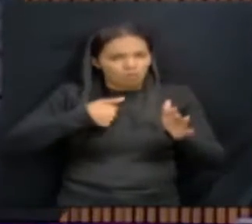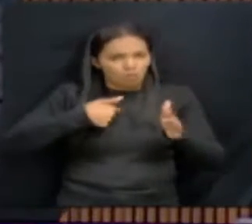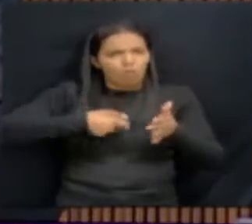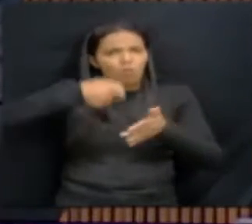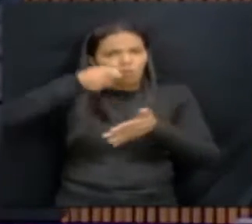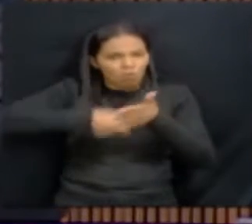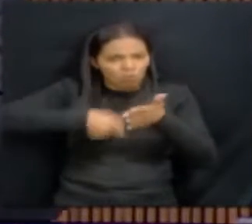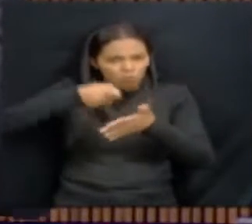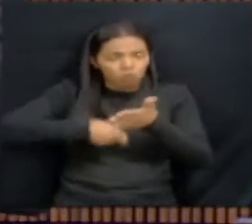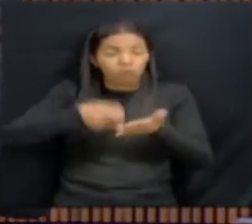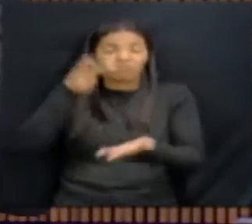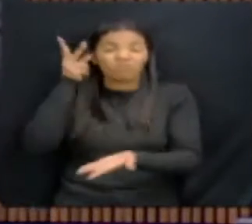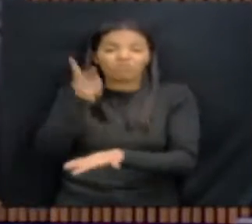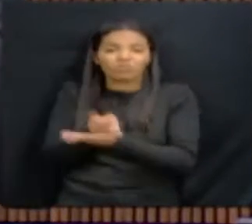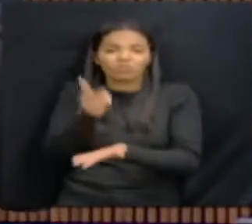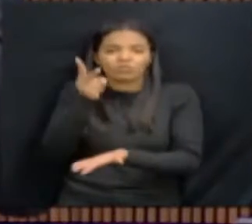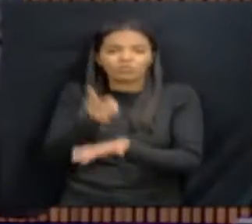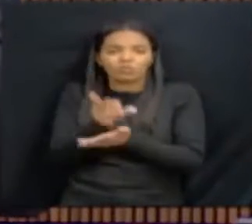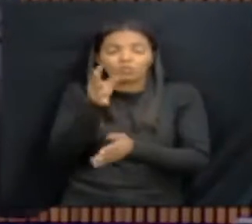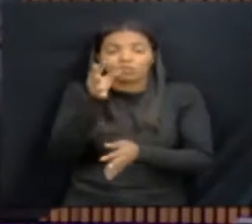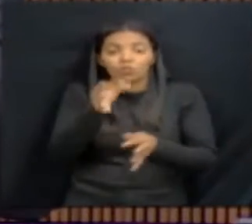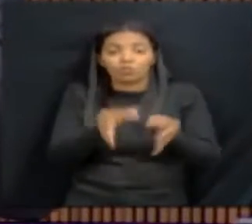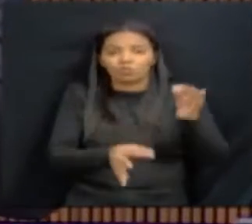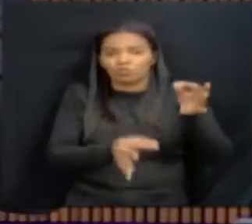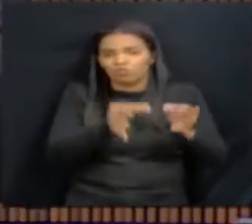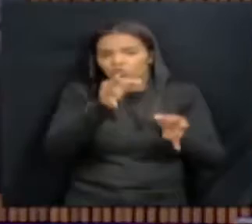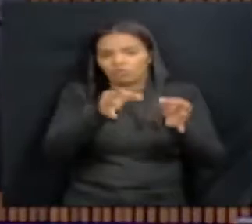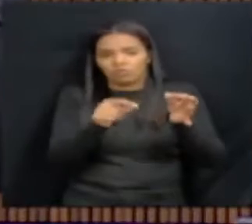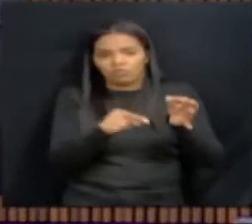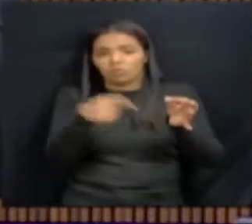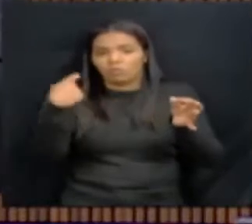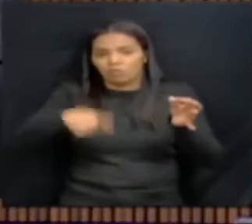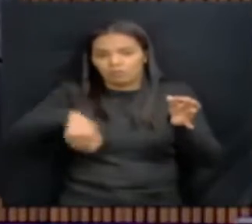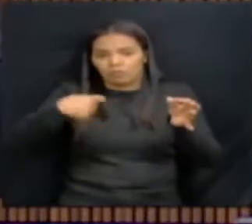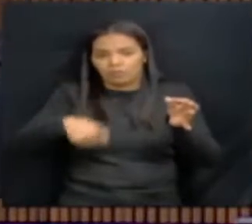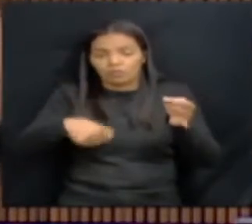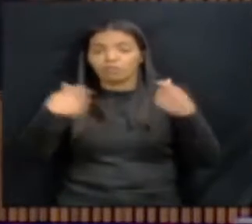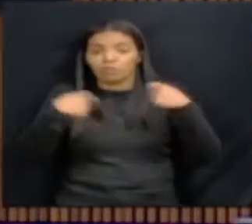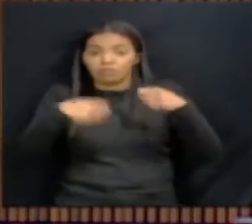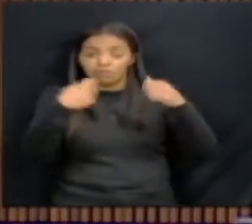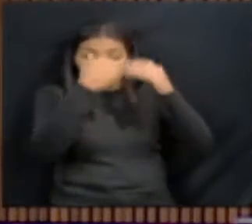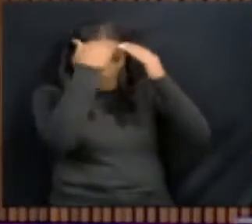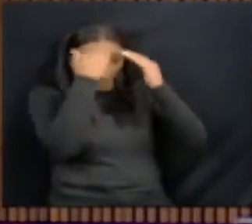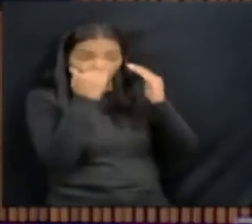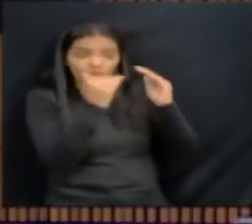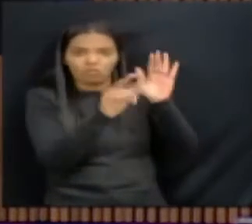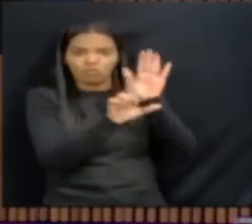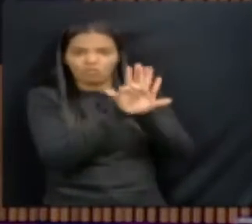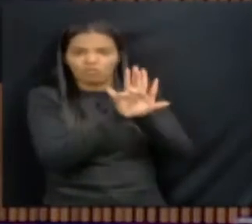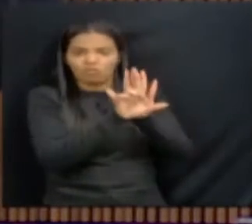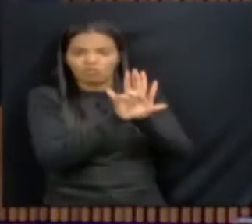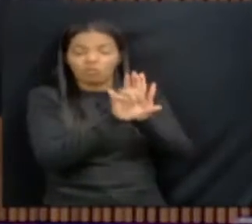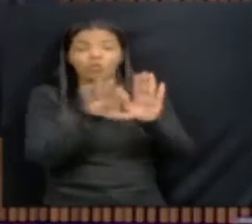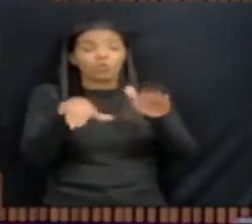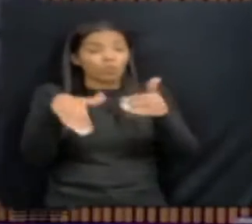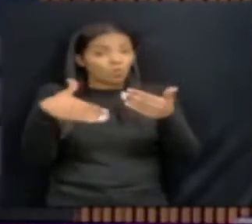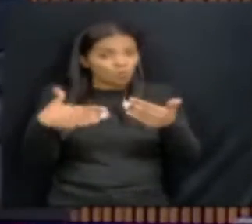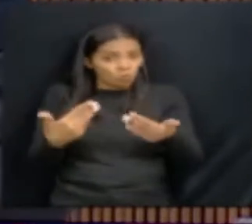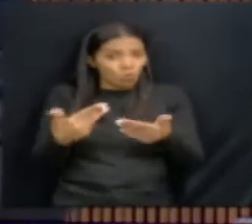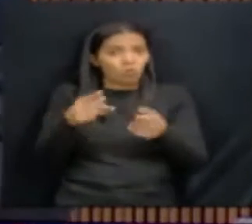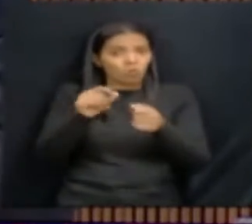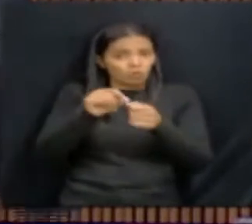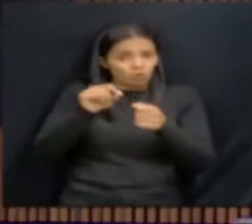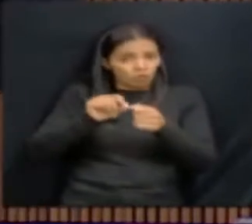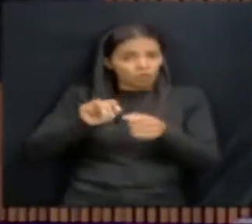defendo sempre a justiça como ela tem que ser, que seja cumprida as fases. Defendi isso quando foi feito ao